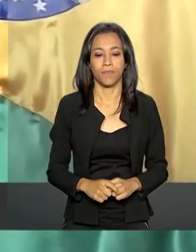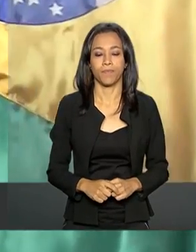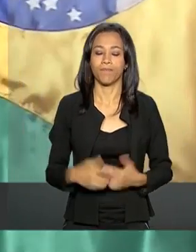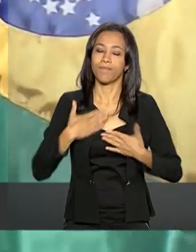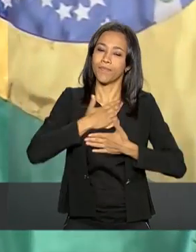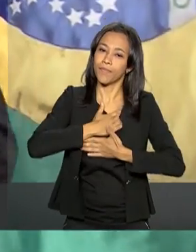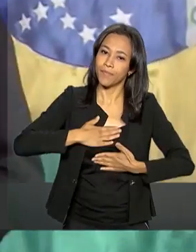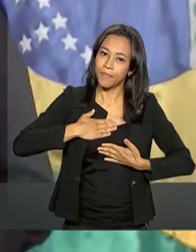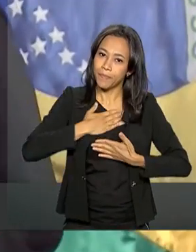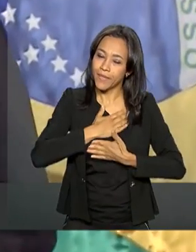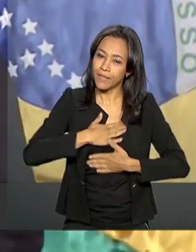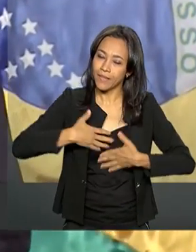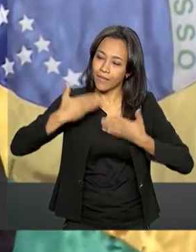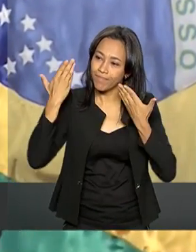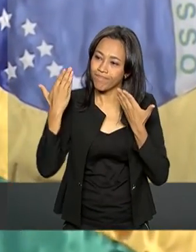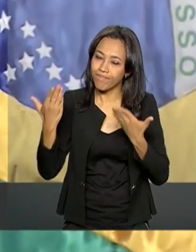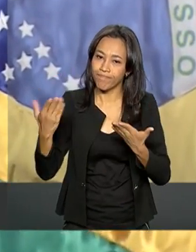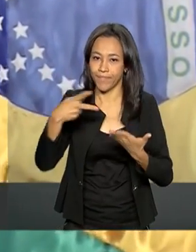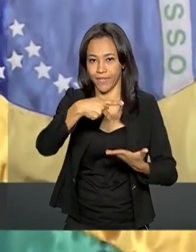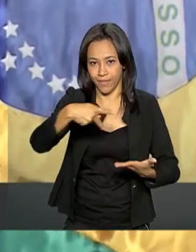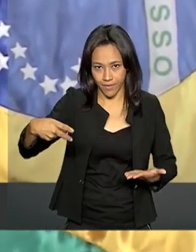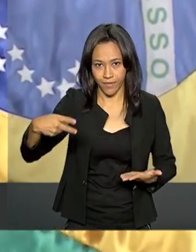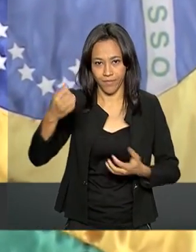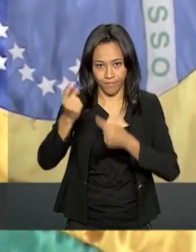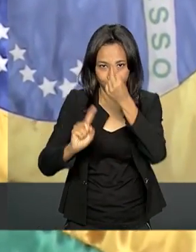Prezado presidente Piñera,